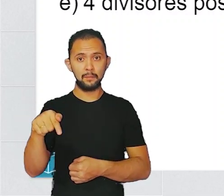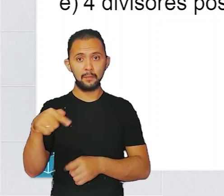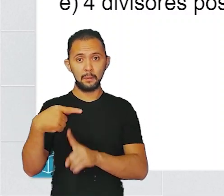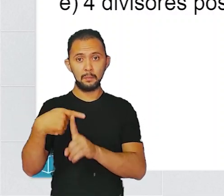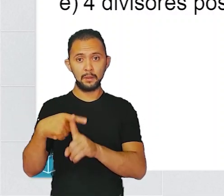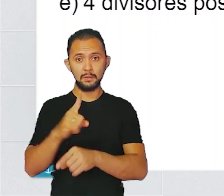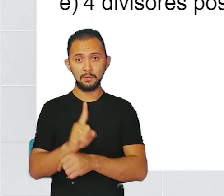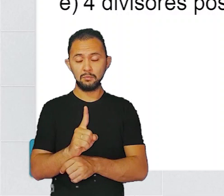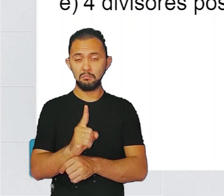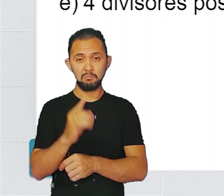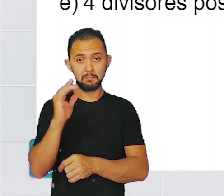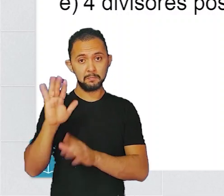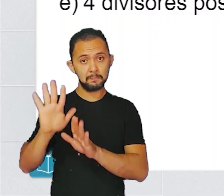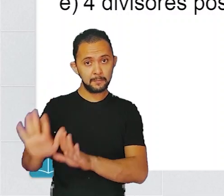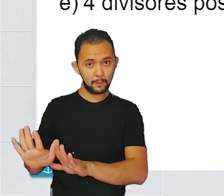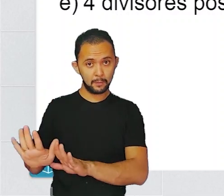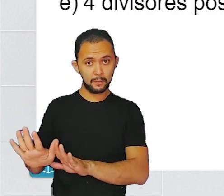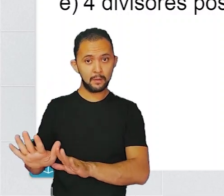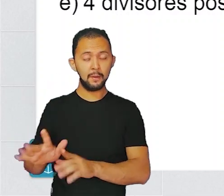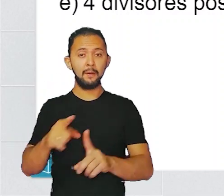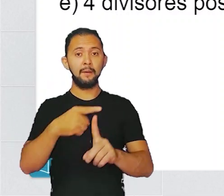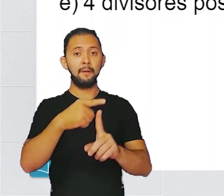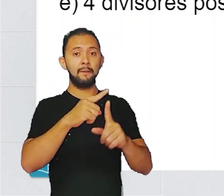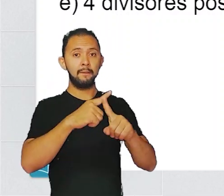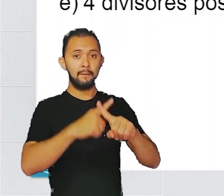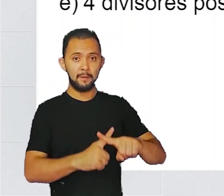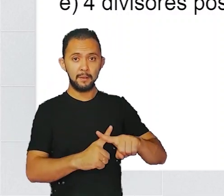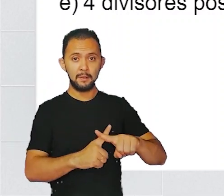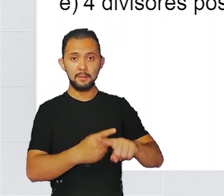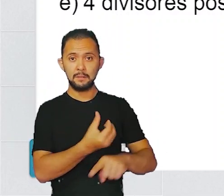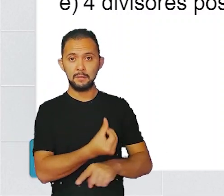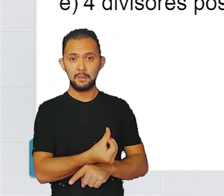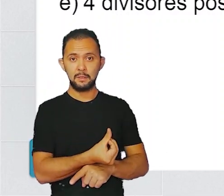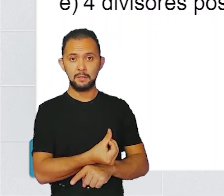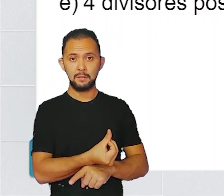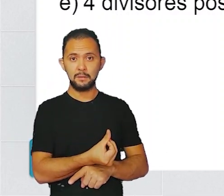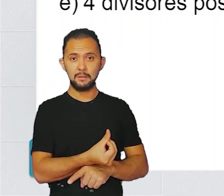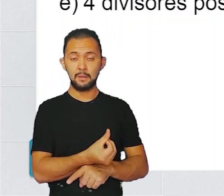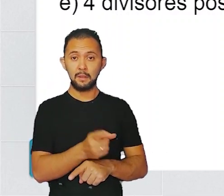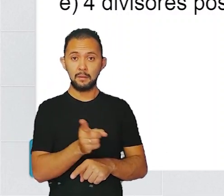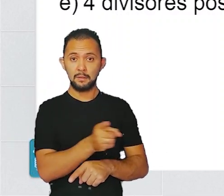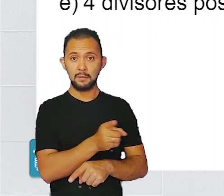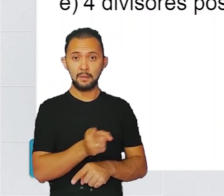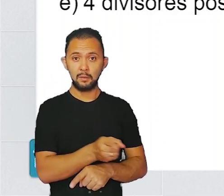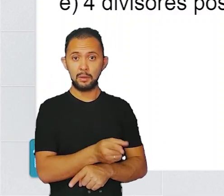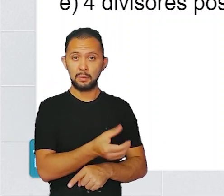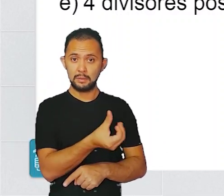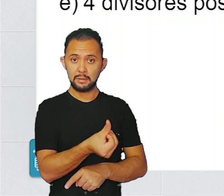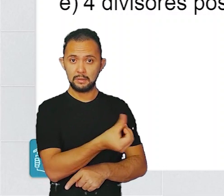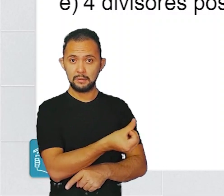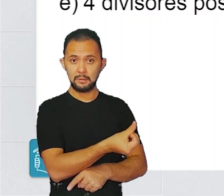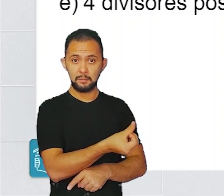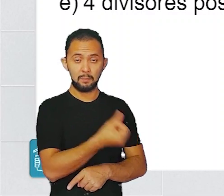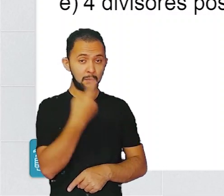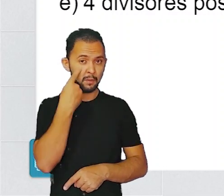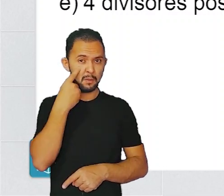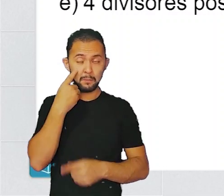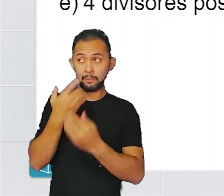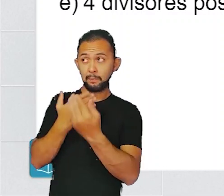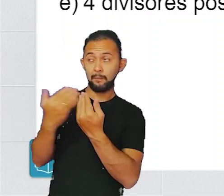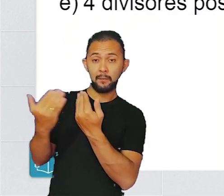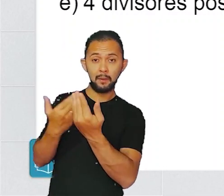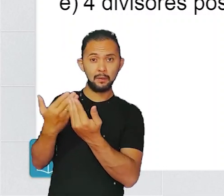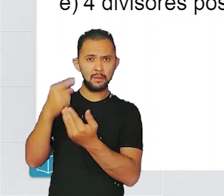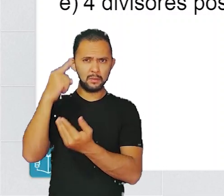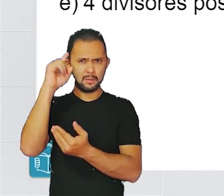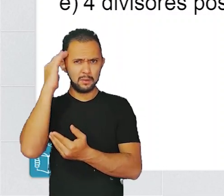agora. Isso vai ficar vezes 6 e está dando igual a 66. Agora é o seguinte, ó, vem aqui comigo. O que é que eu quero que